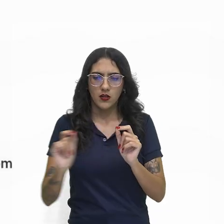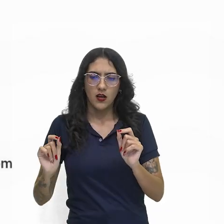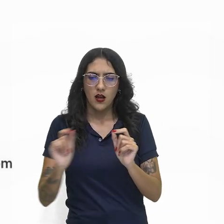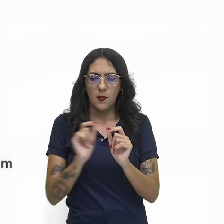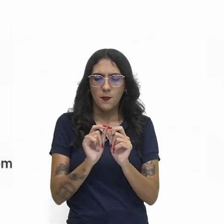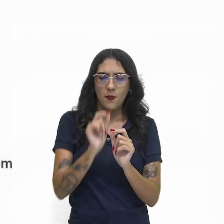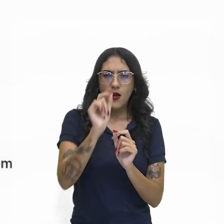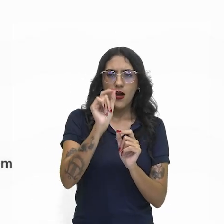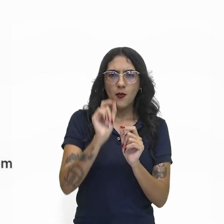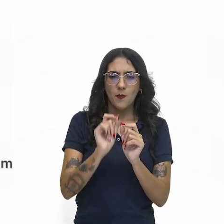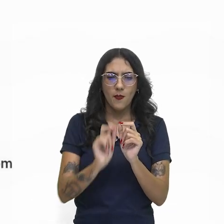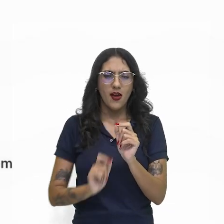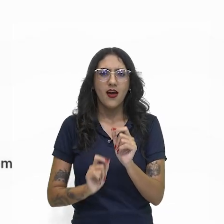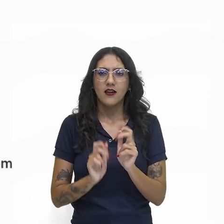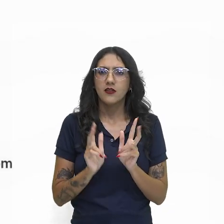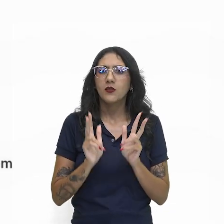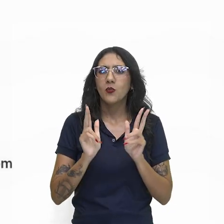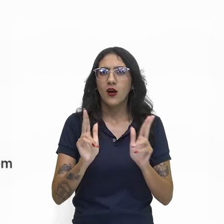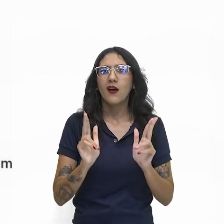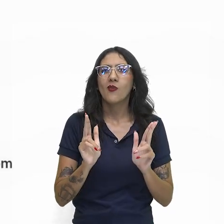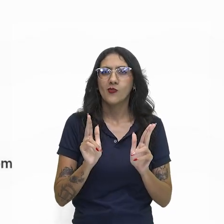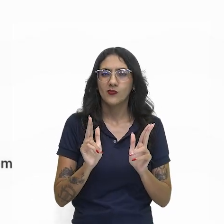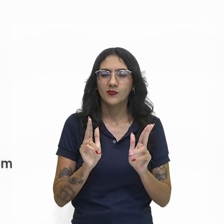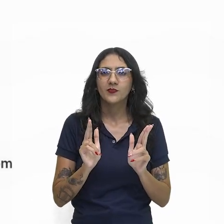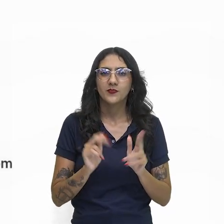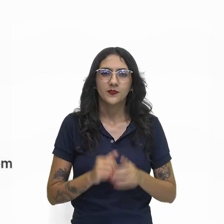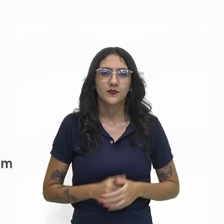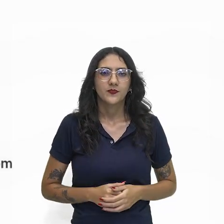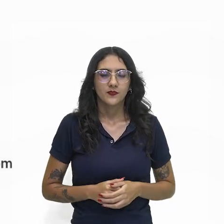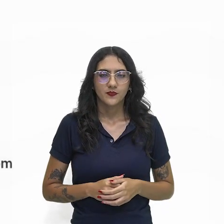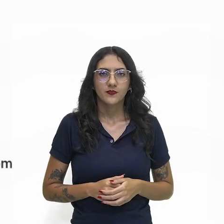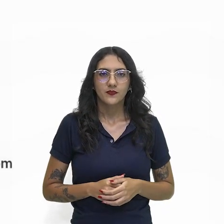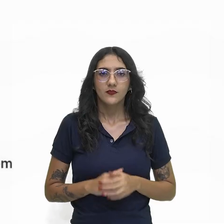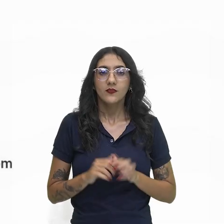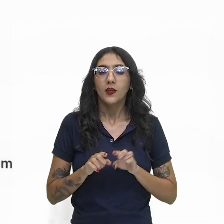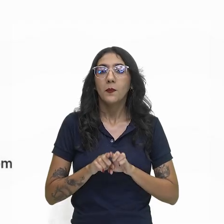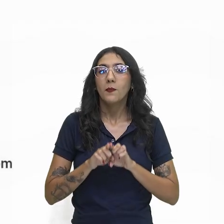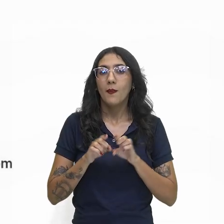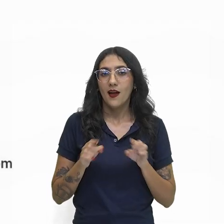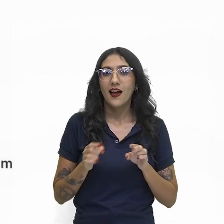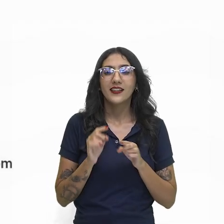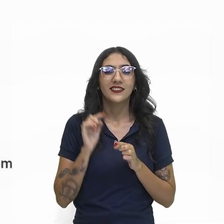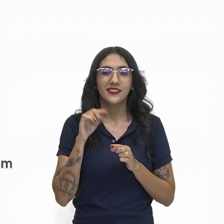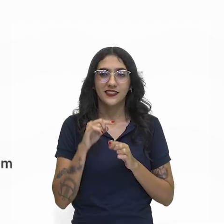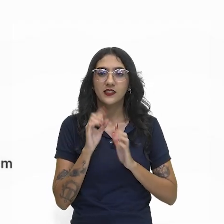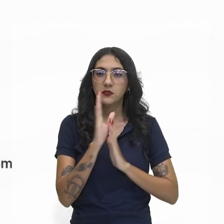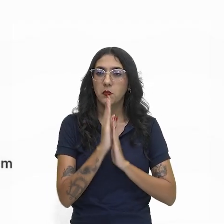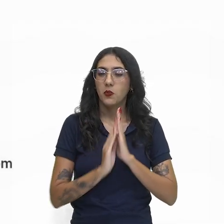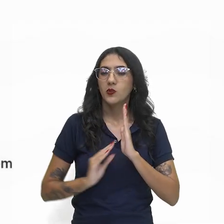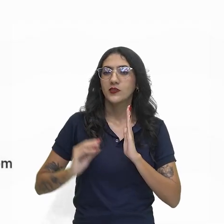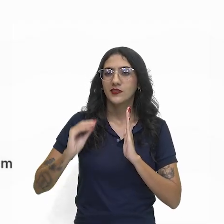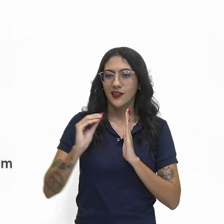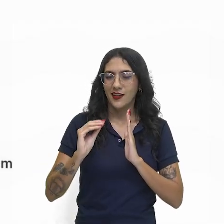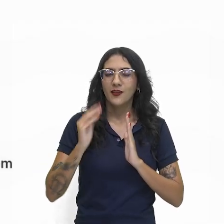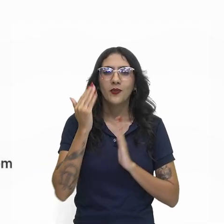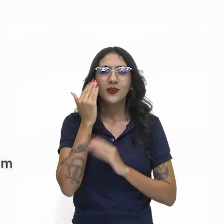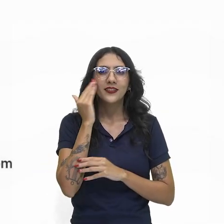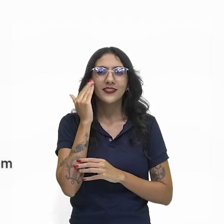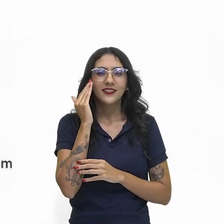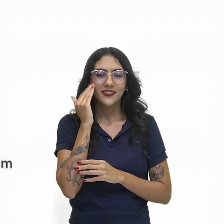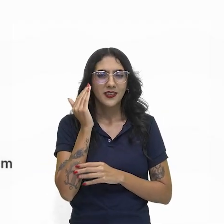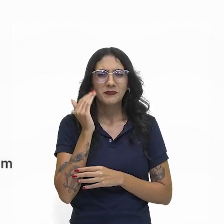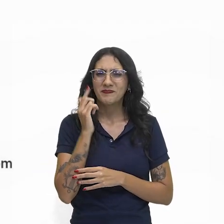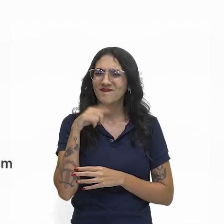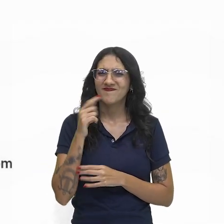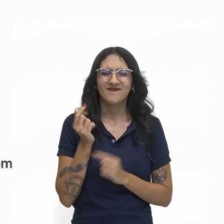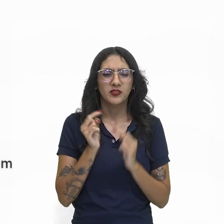na sua superfície é a mesma. Mas esse modelo, levando em consideração a circunferência, não